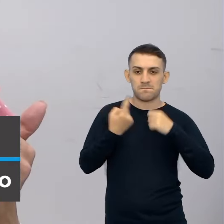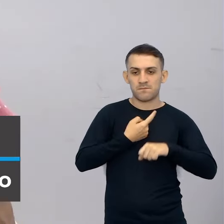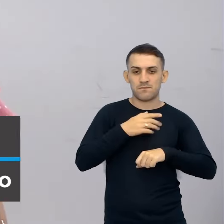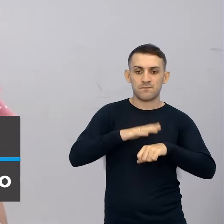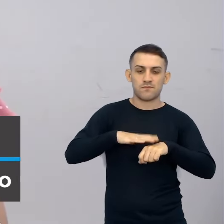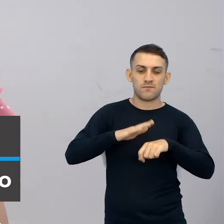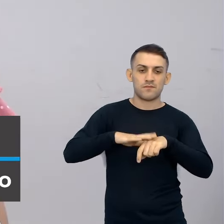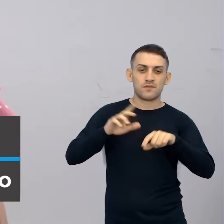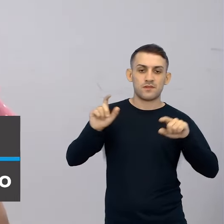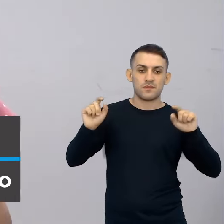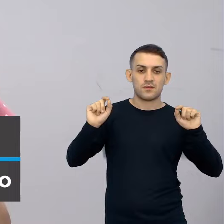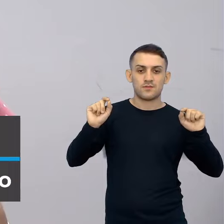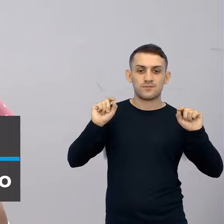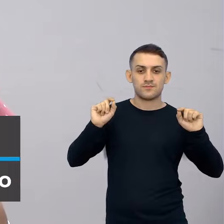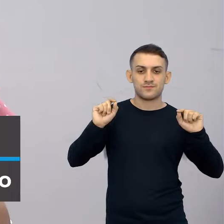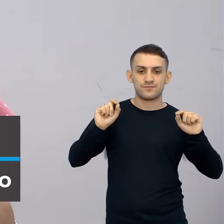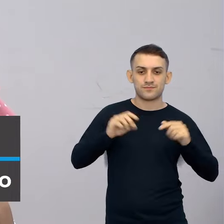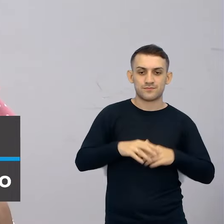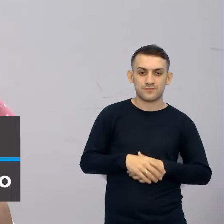agora uma